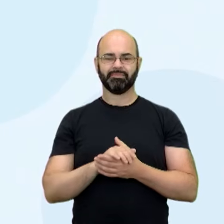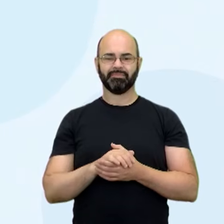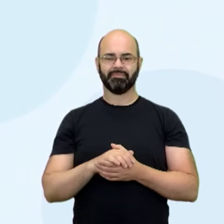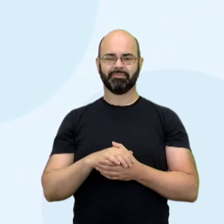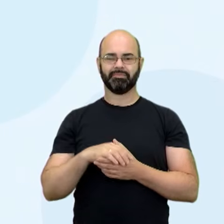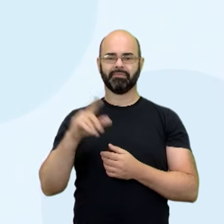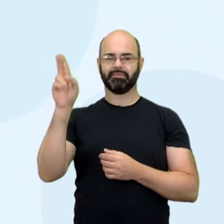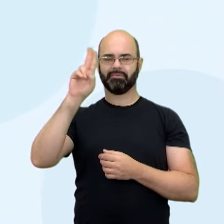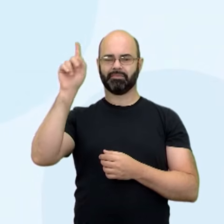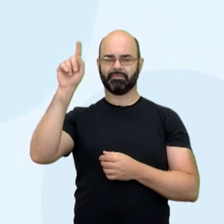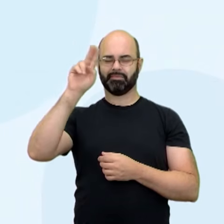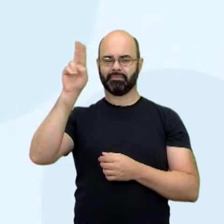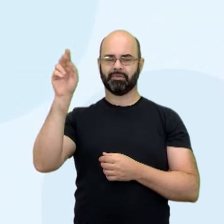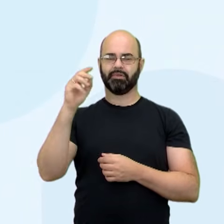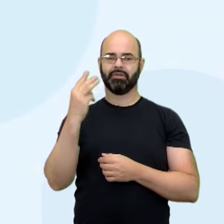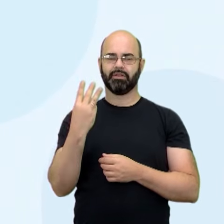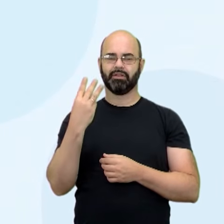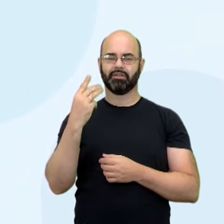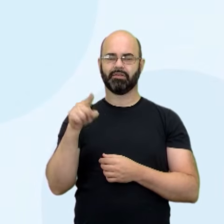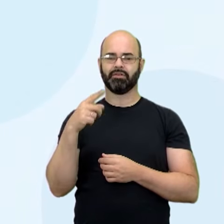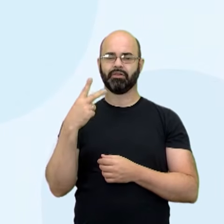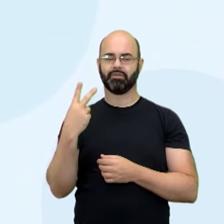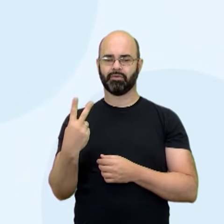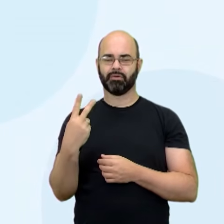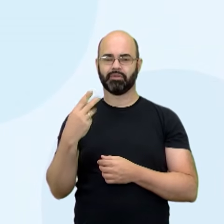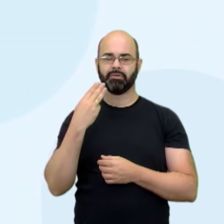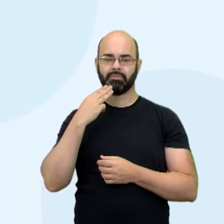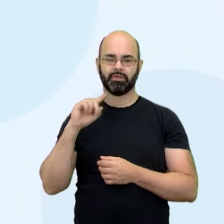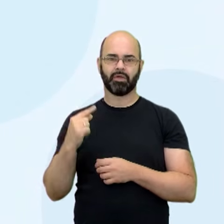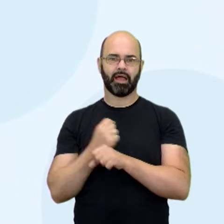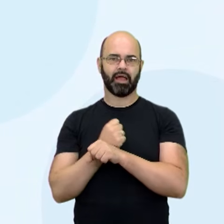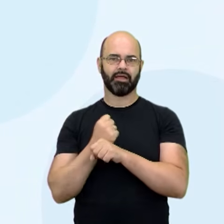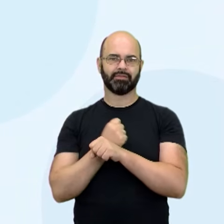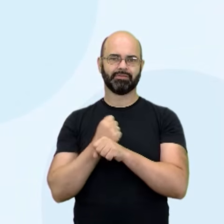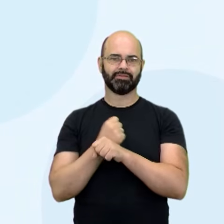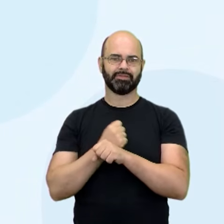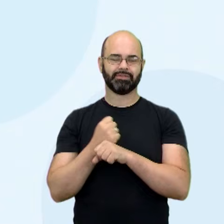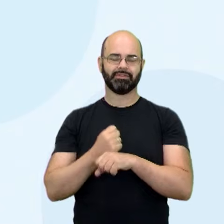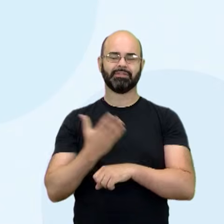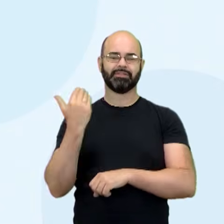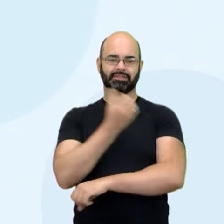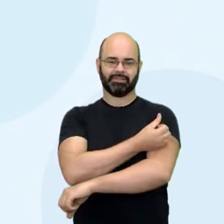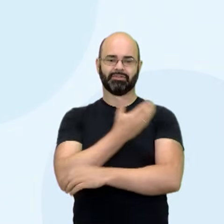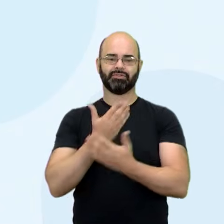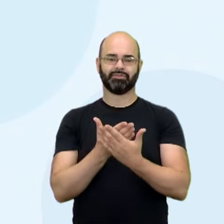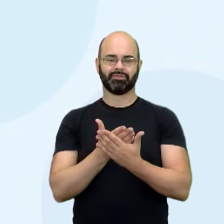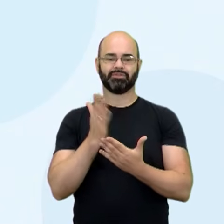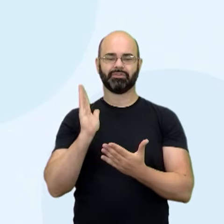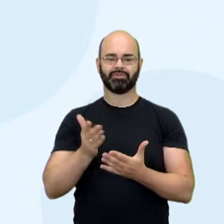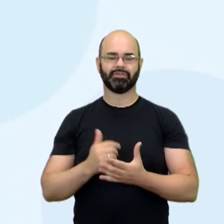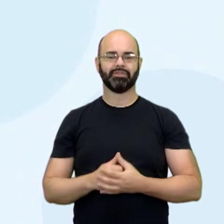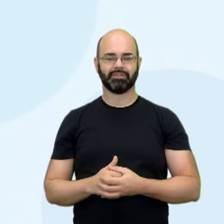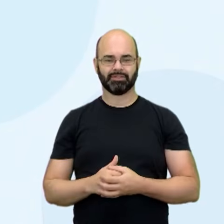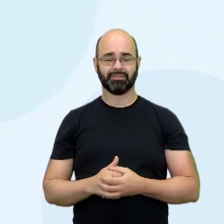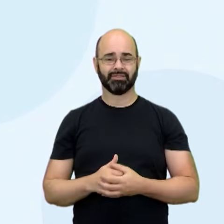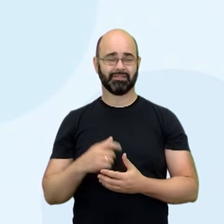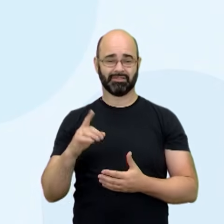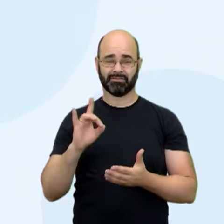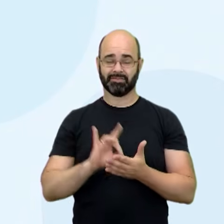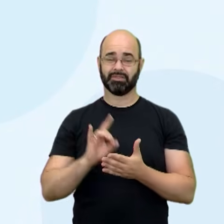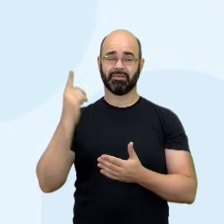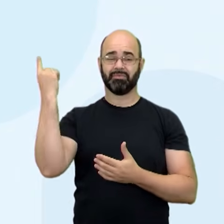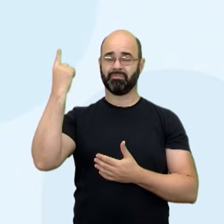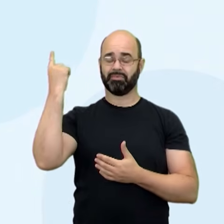de 3,2 milhões de anos e o sexto ano já estudou. Então, olha só, uma história mais antiga que essa não